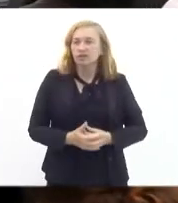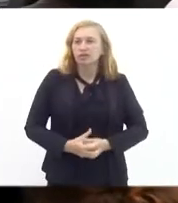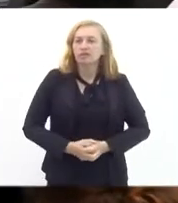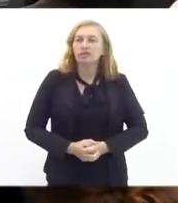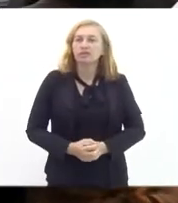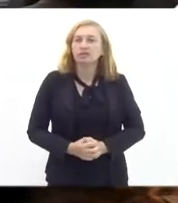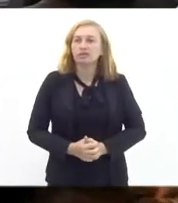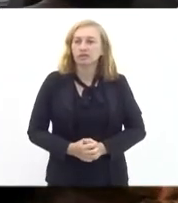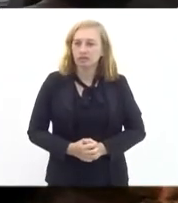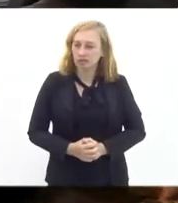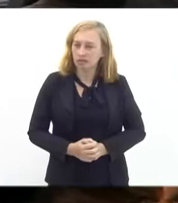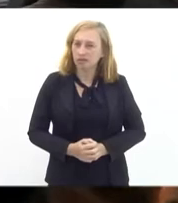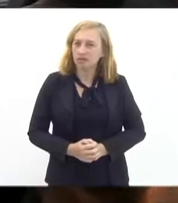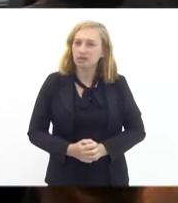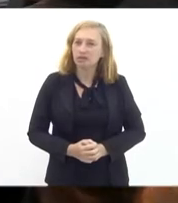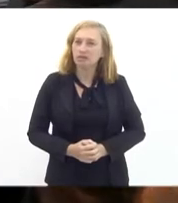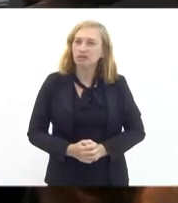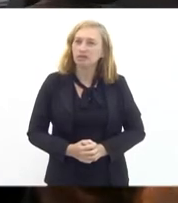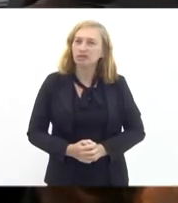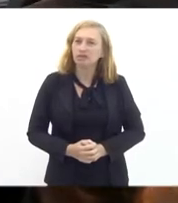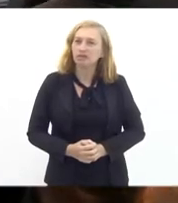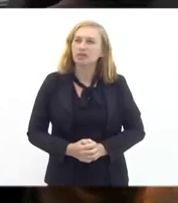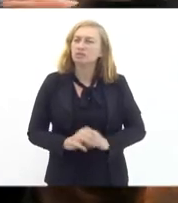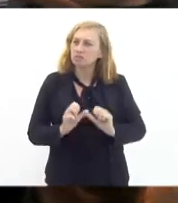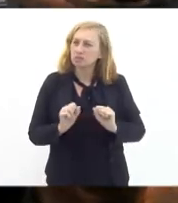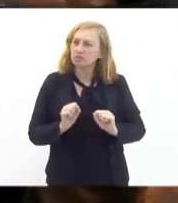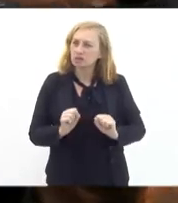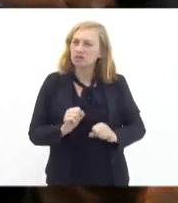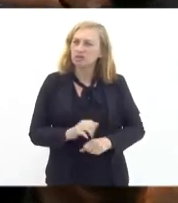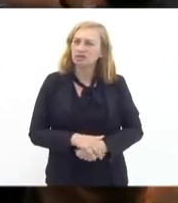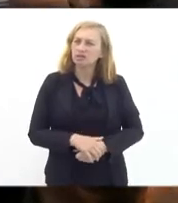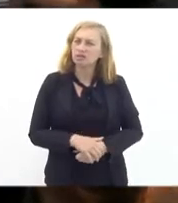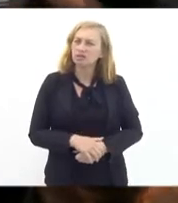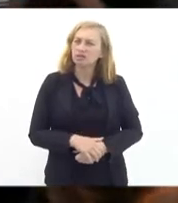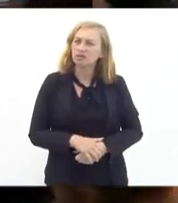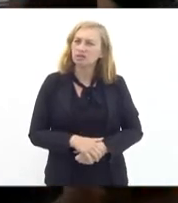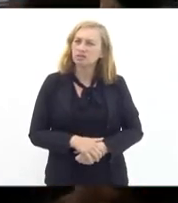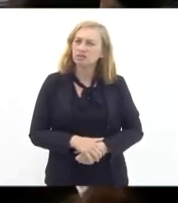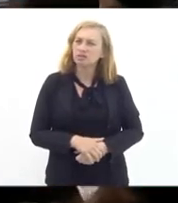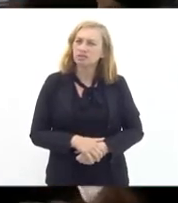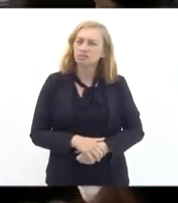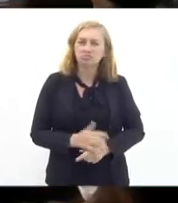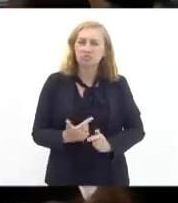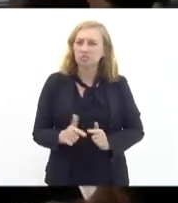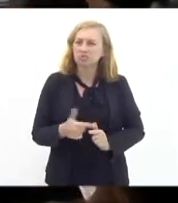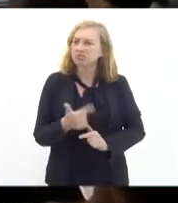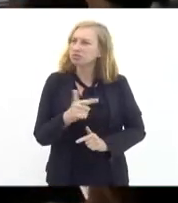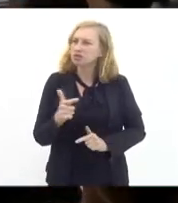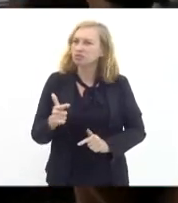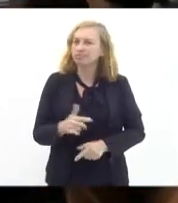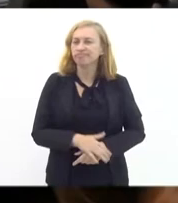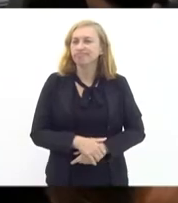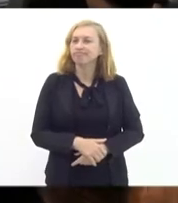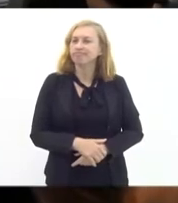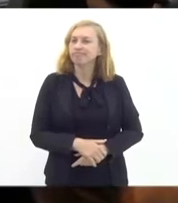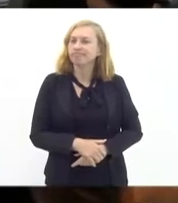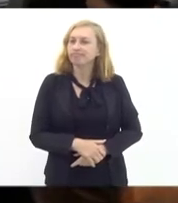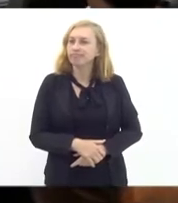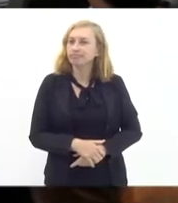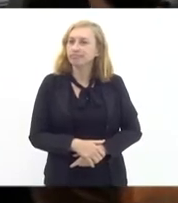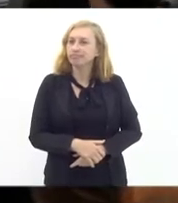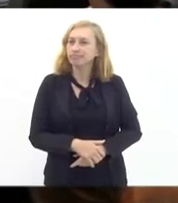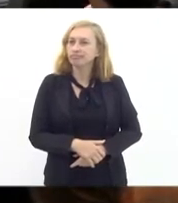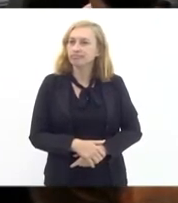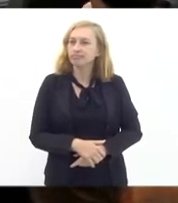Aí tá, não, o senhor está com... Não, então pode ser aí, não tem problema nenhum, senhor Elísio. Sem problema. O senhor não precisava